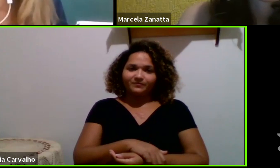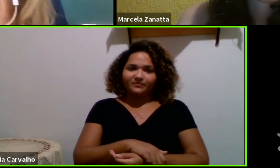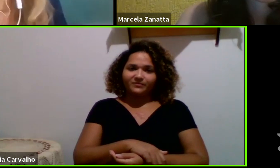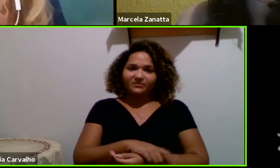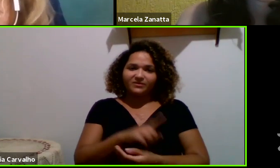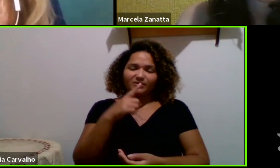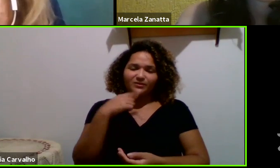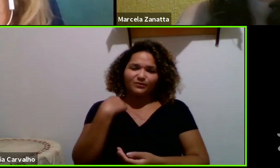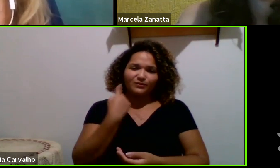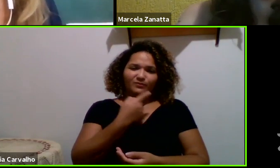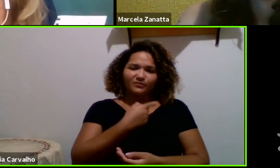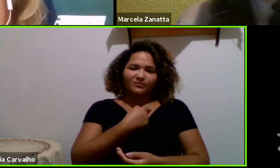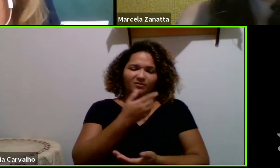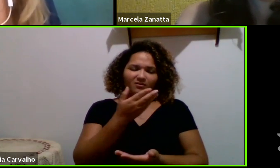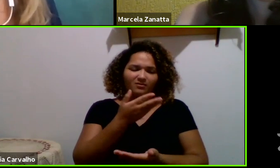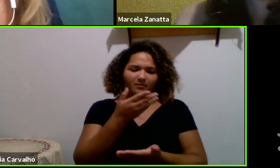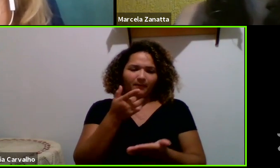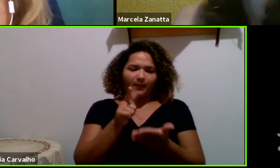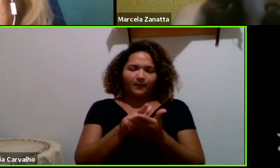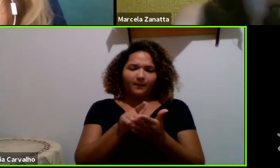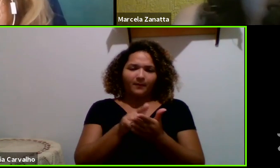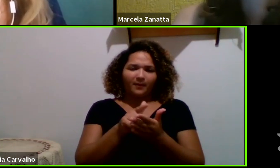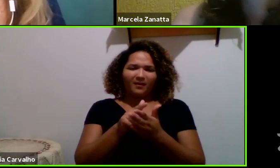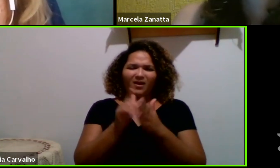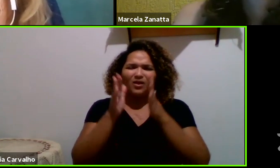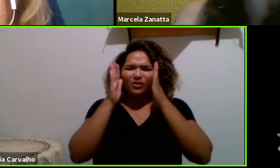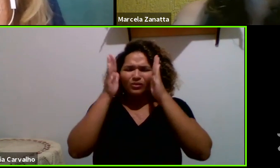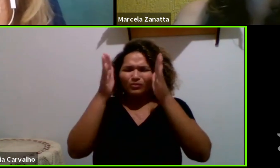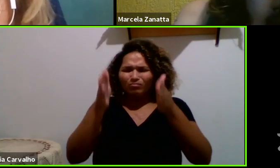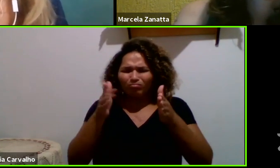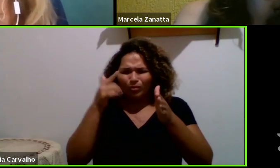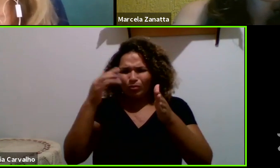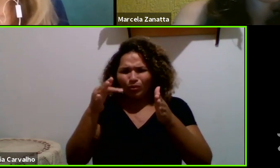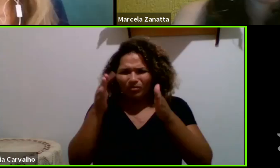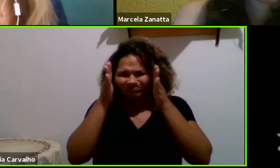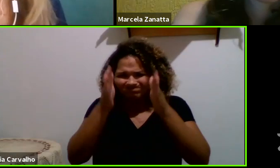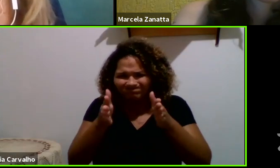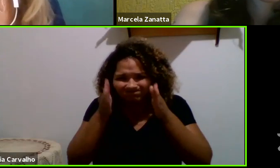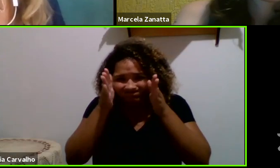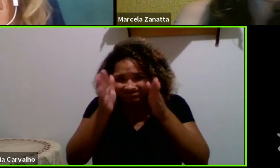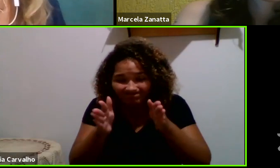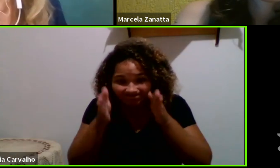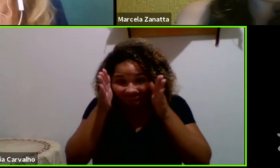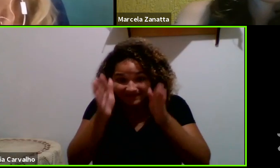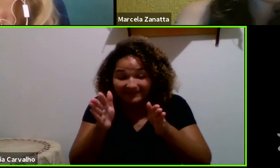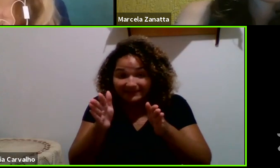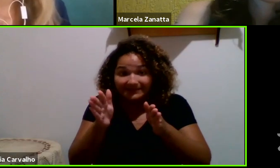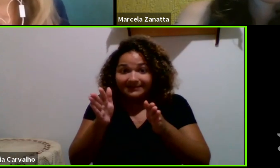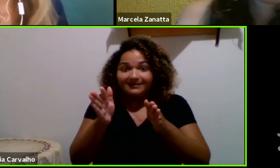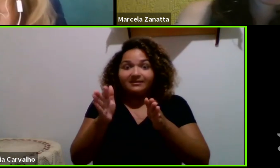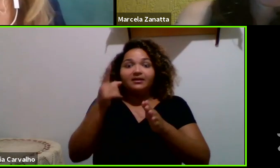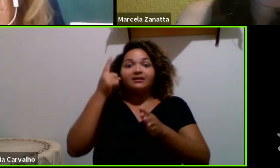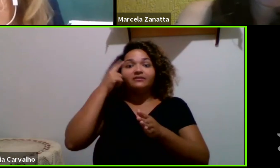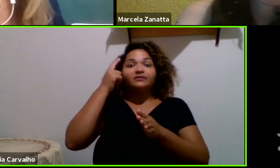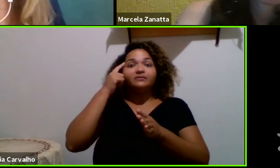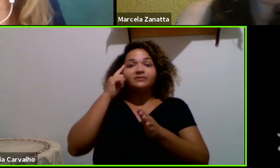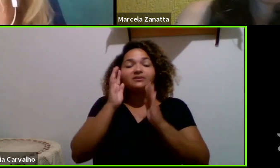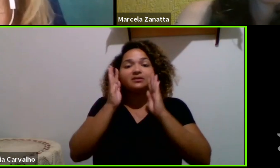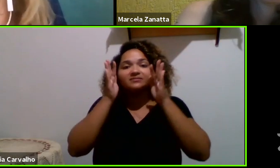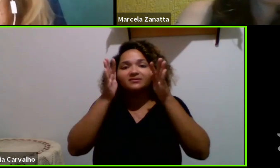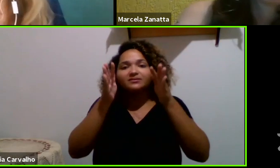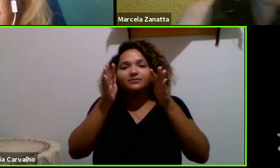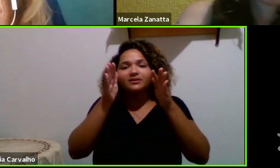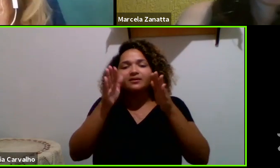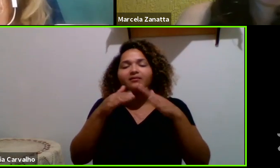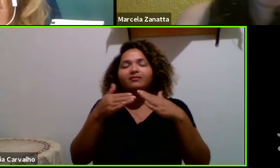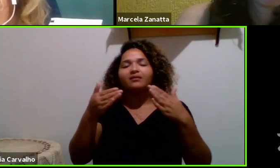é desviar a atenção dela. Porque se ela ficar muito focada na dor, ela só pensa na dor. Então, olha, vamos ver